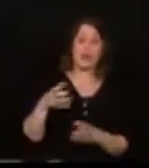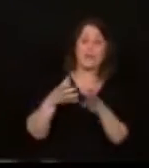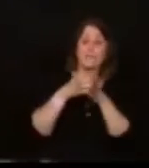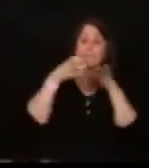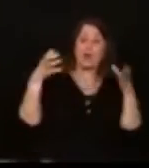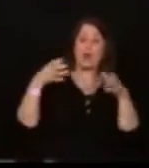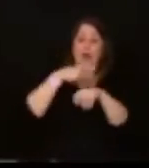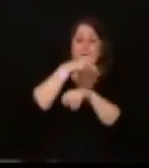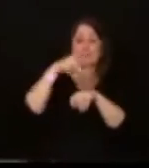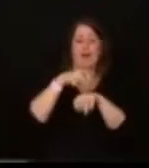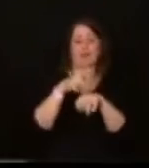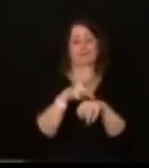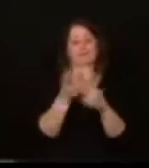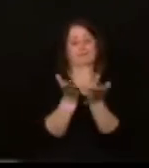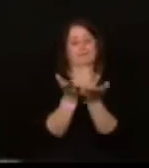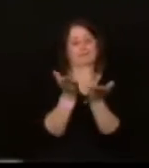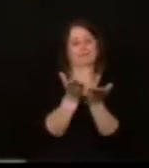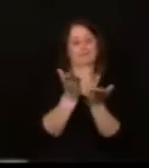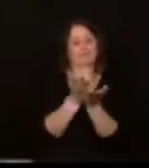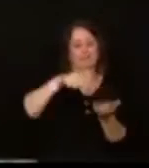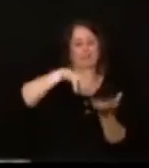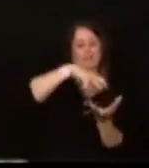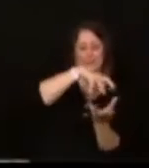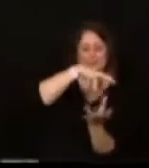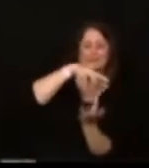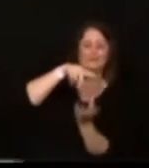países cristãos do globo terrestre.